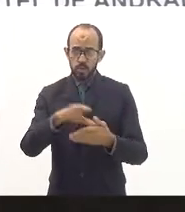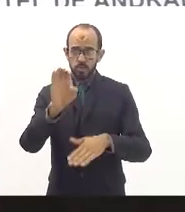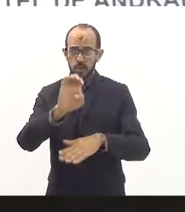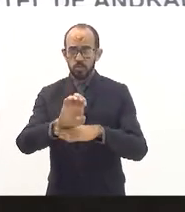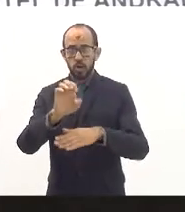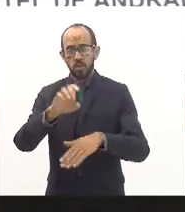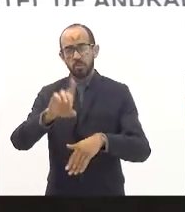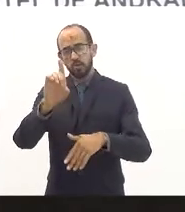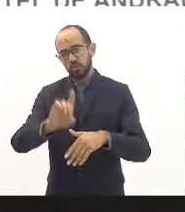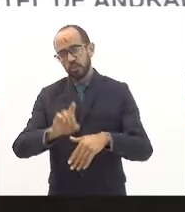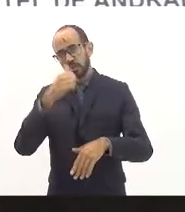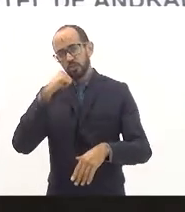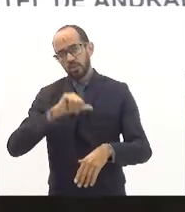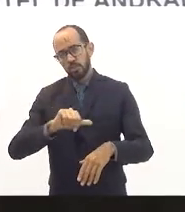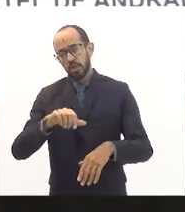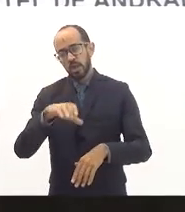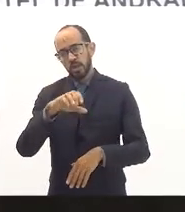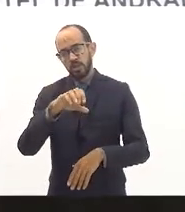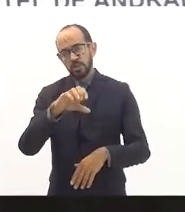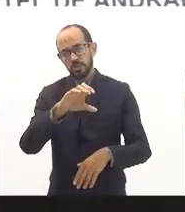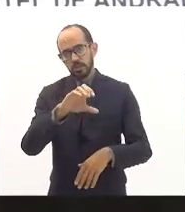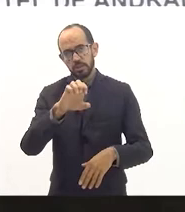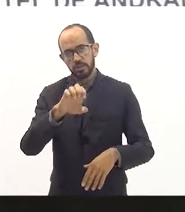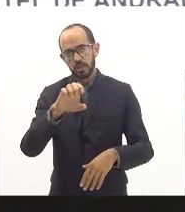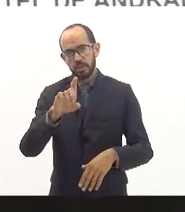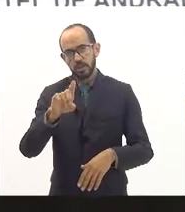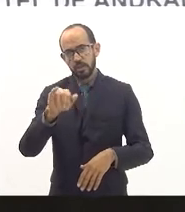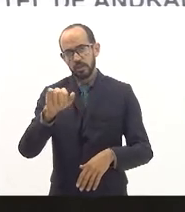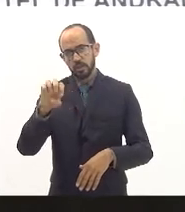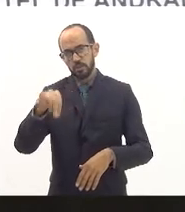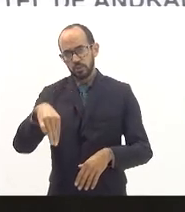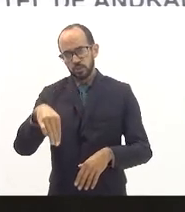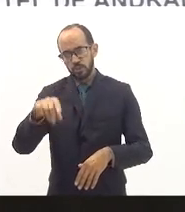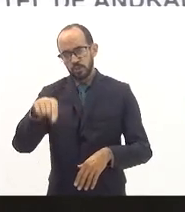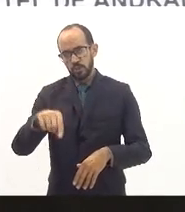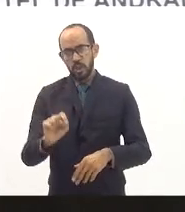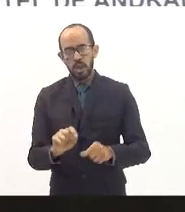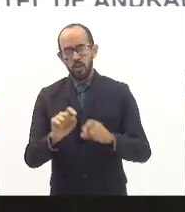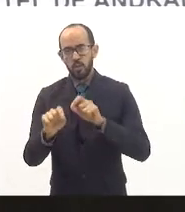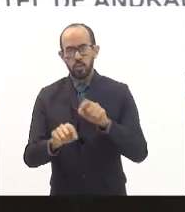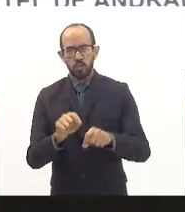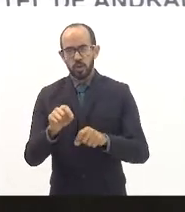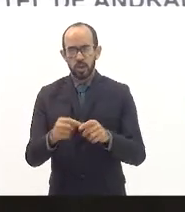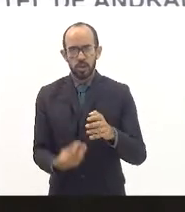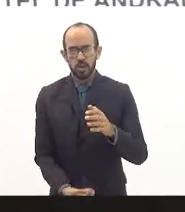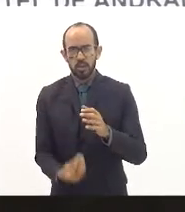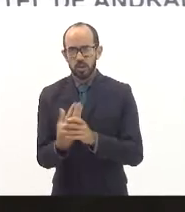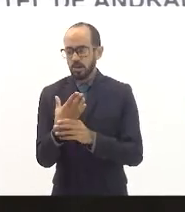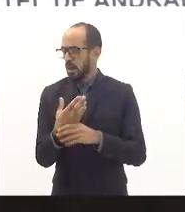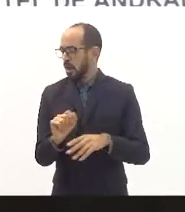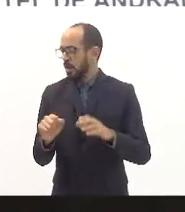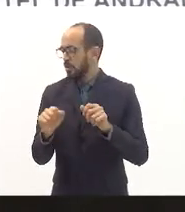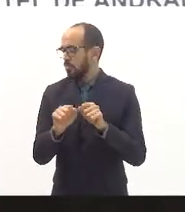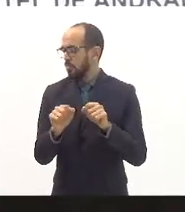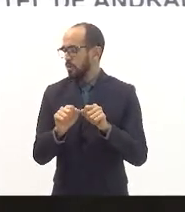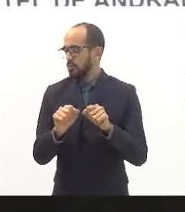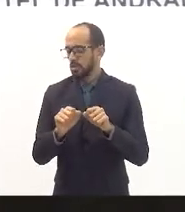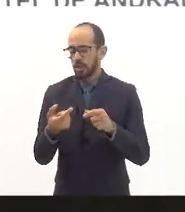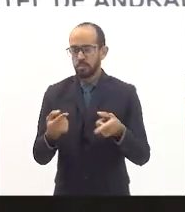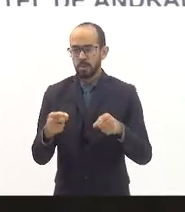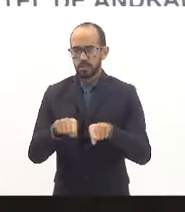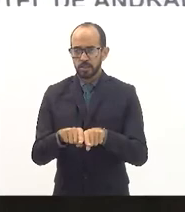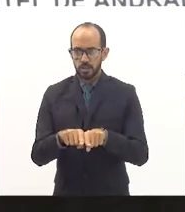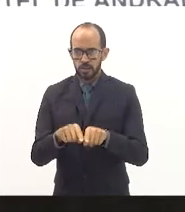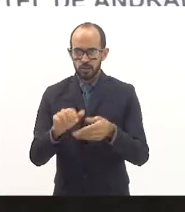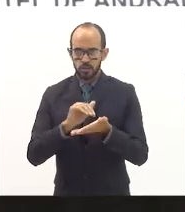da Mulher, CEDIM, cuja atribuição é formular e implementar, em parceria com as secretarias